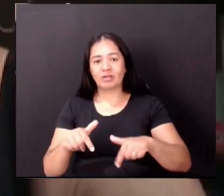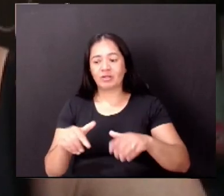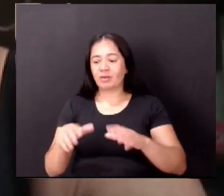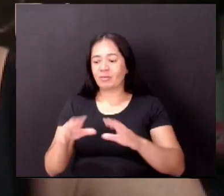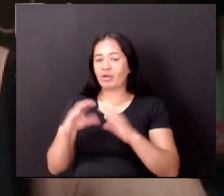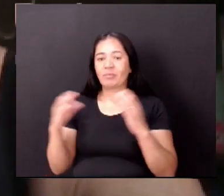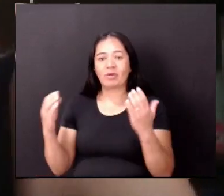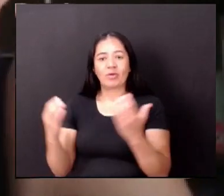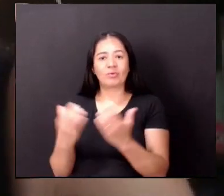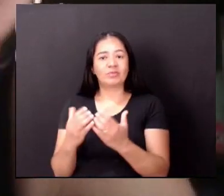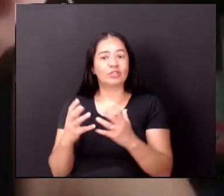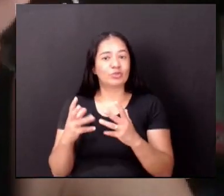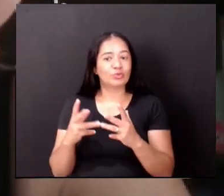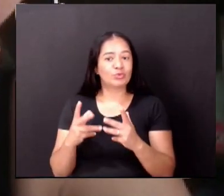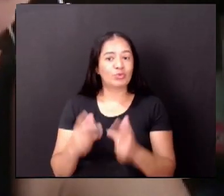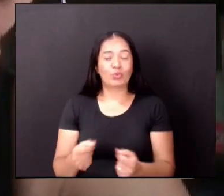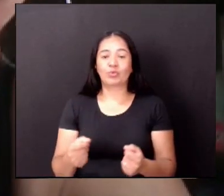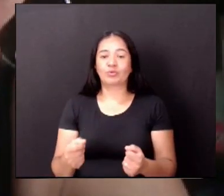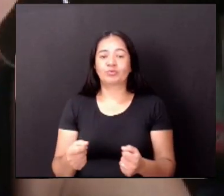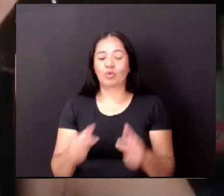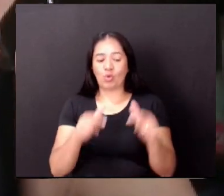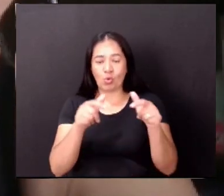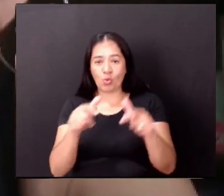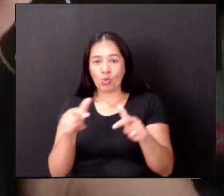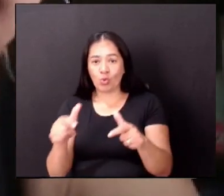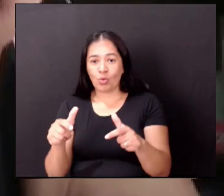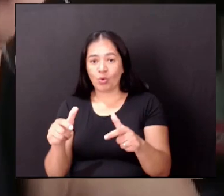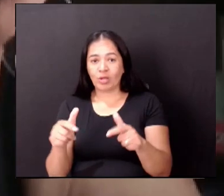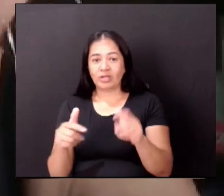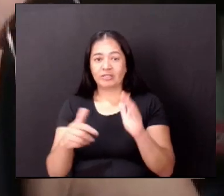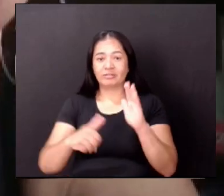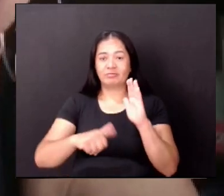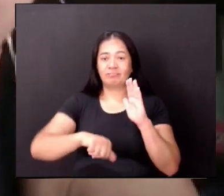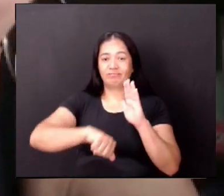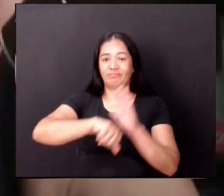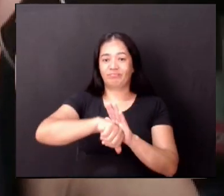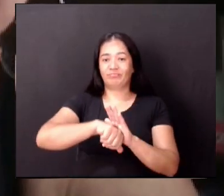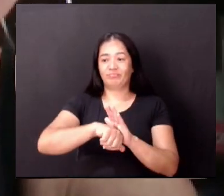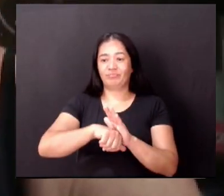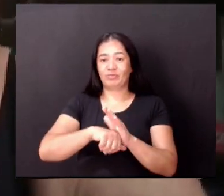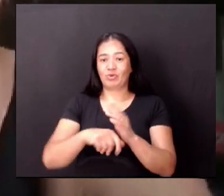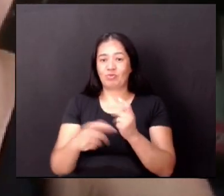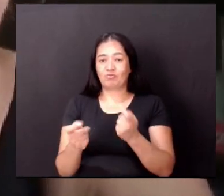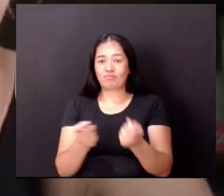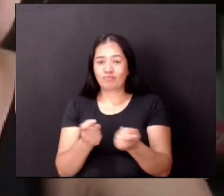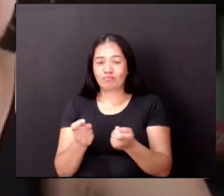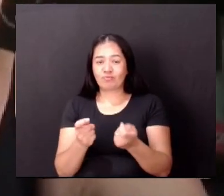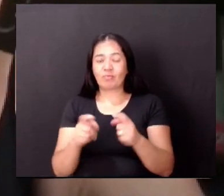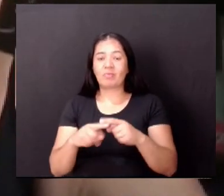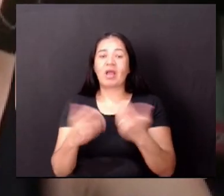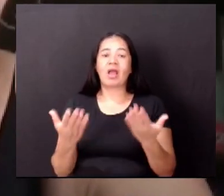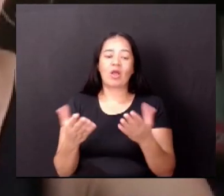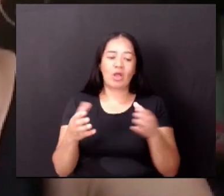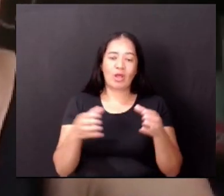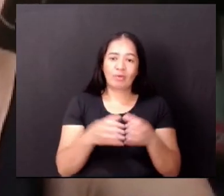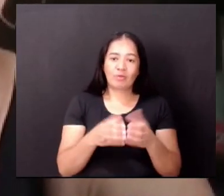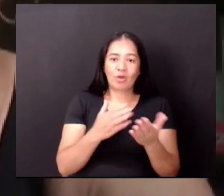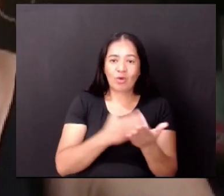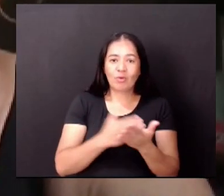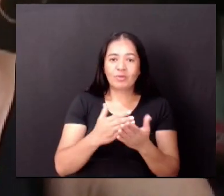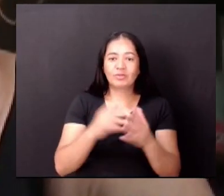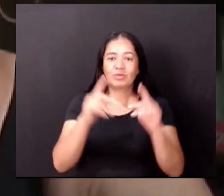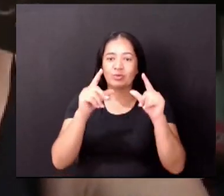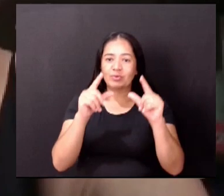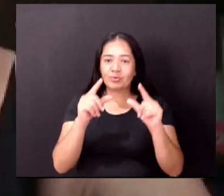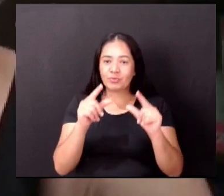de trabalho e geração de renda para uma comunidade inteira. Lugares onde o crime organizado agia e que a